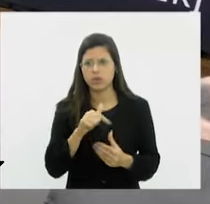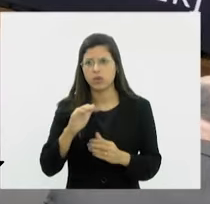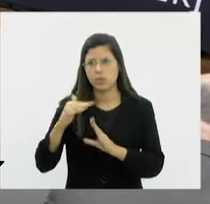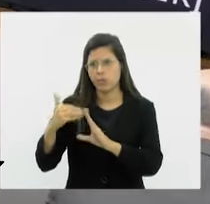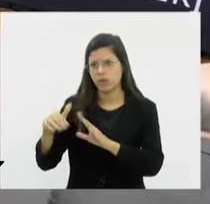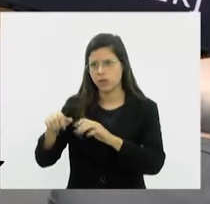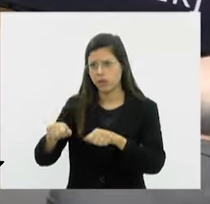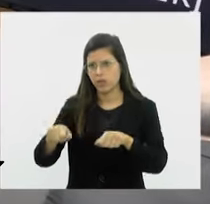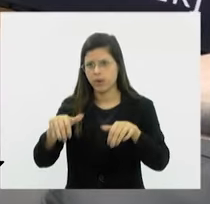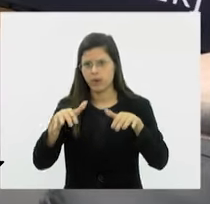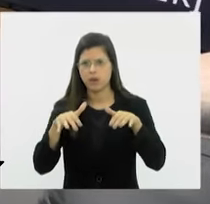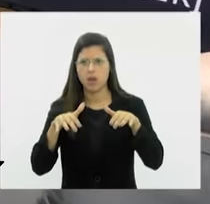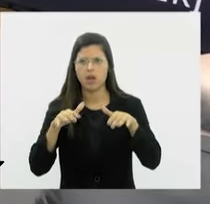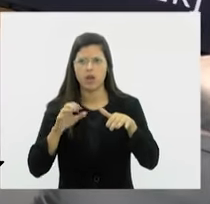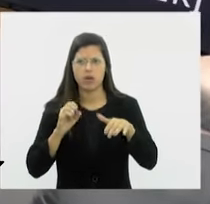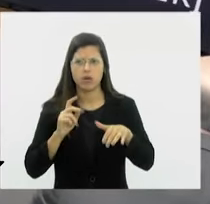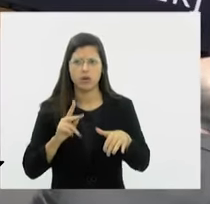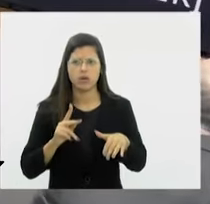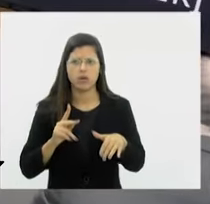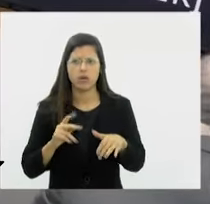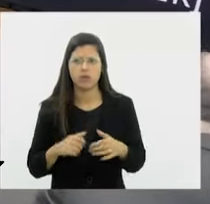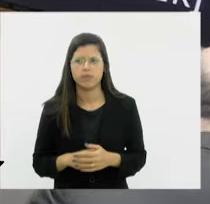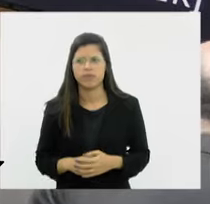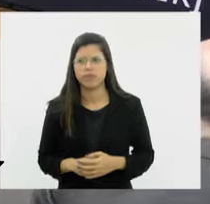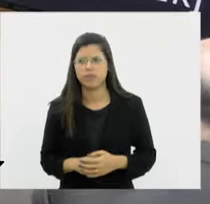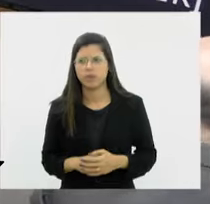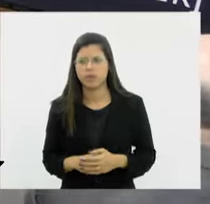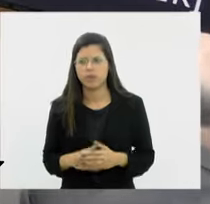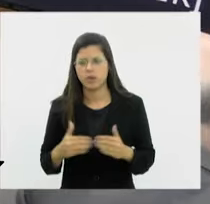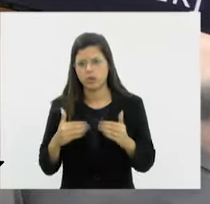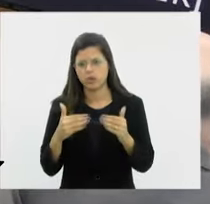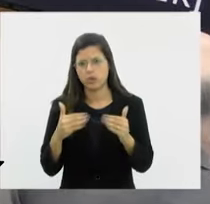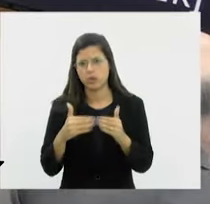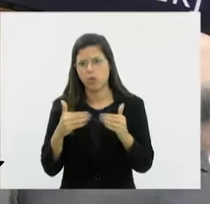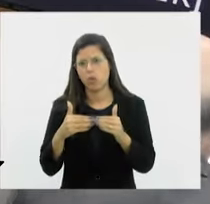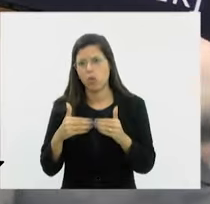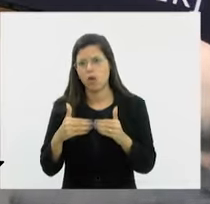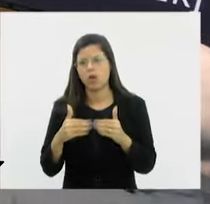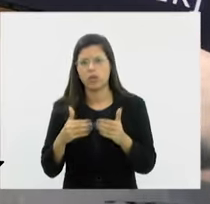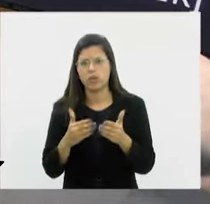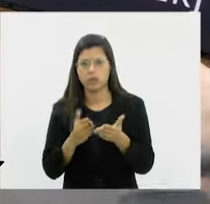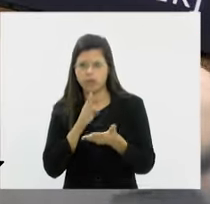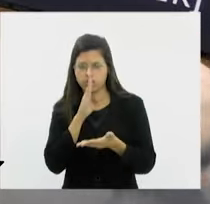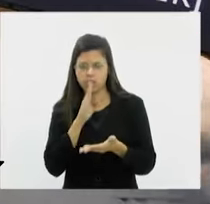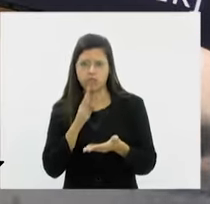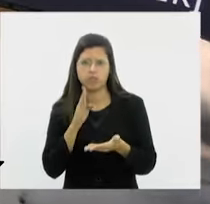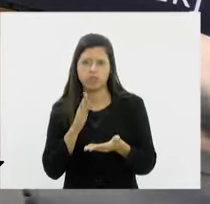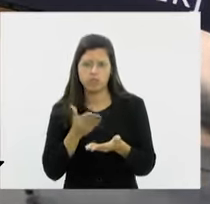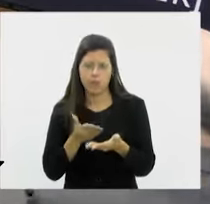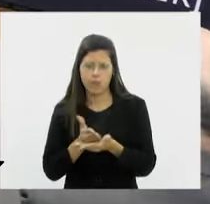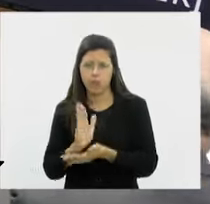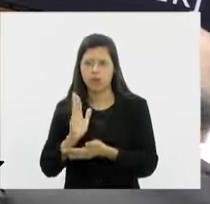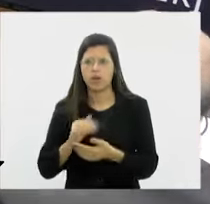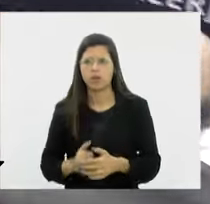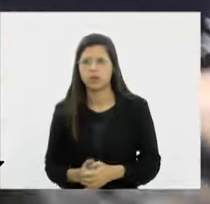feito isso, obrigado. Aqueles que estão de acordo, permaneçam obrigado, como estão. Presidente. Aprovado, vai ser instruído aqui, devolve